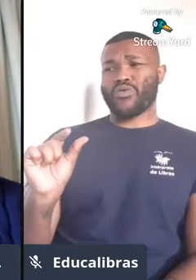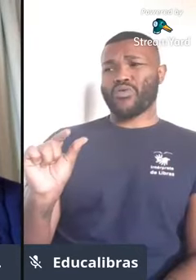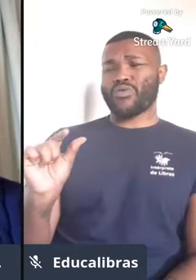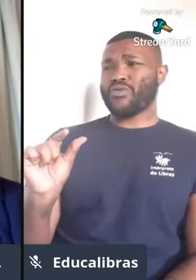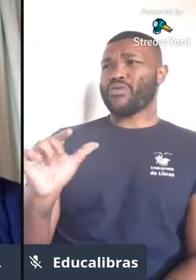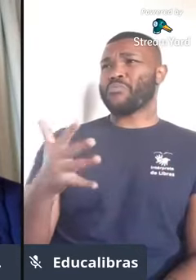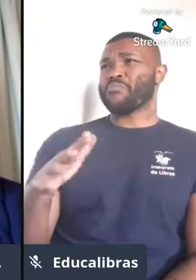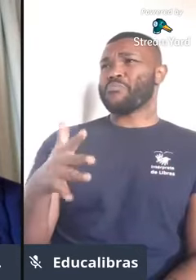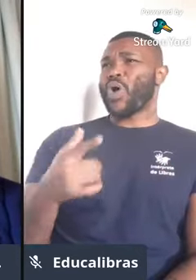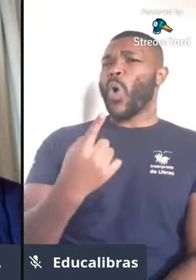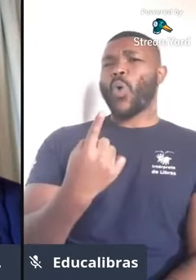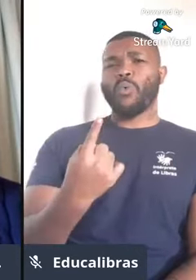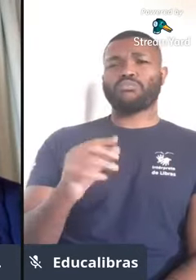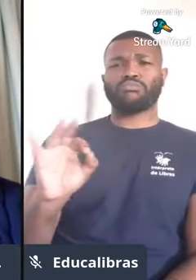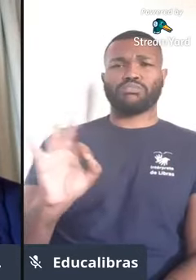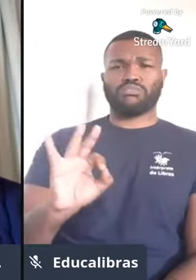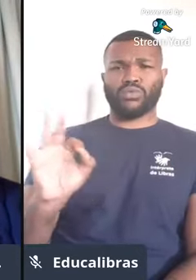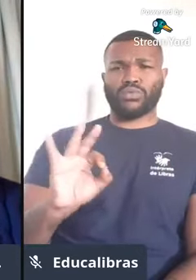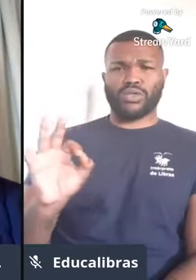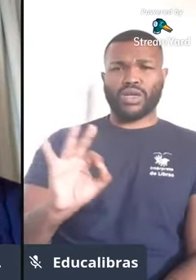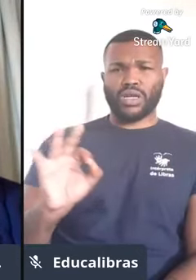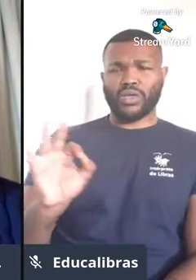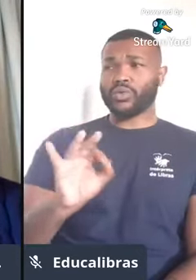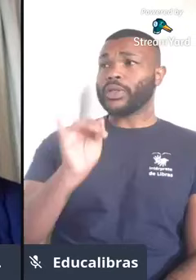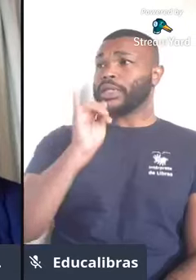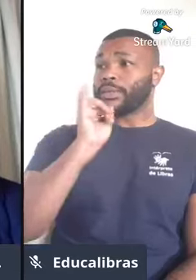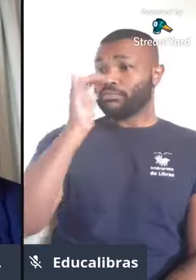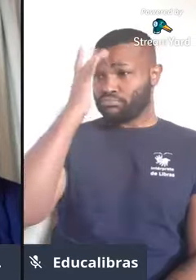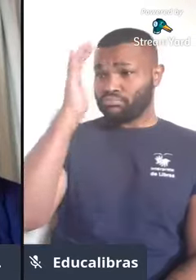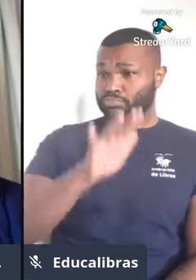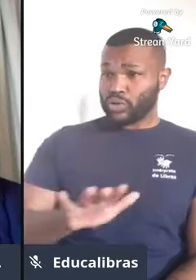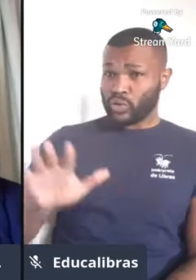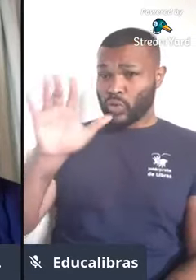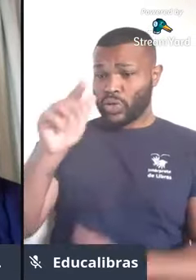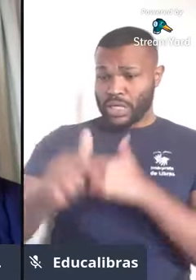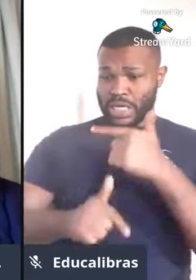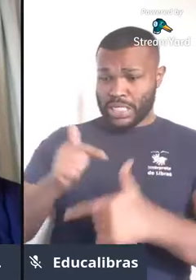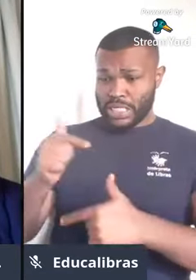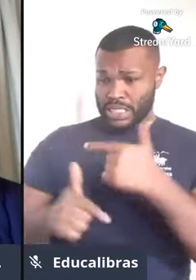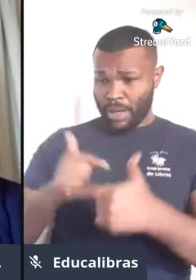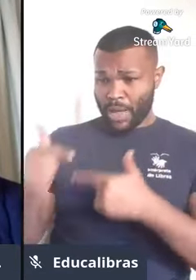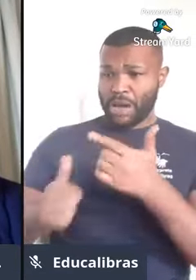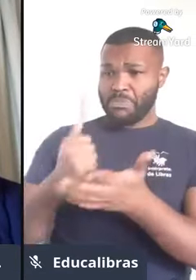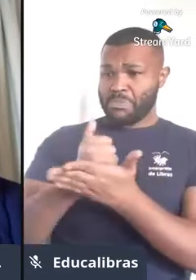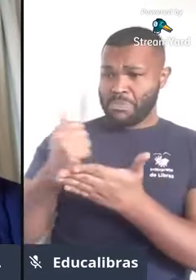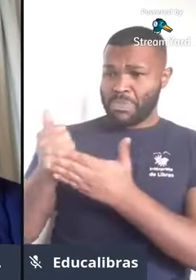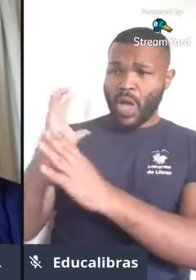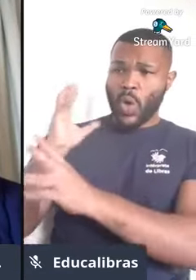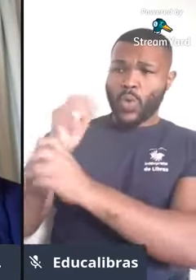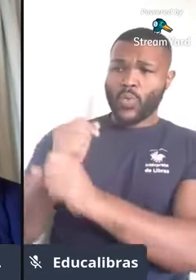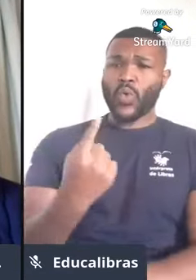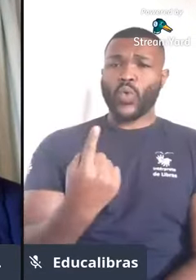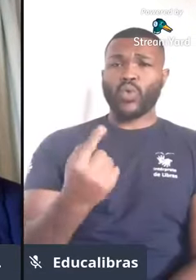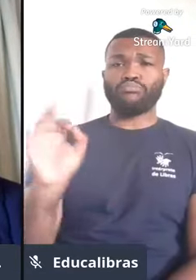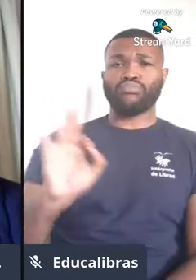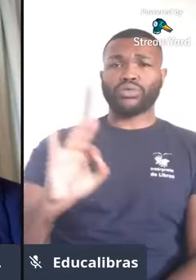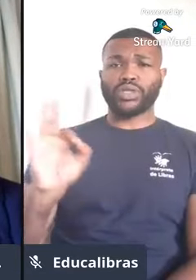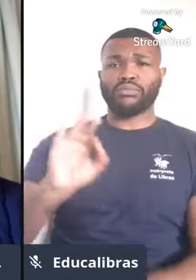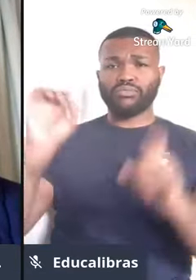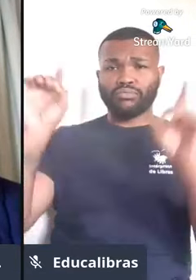de 1%, não é isso? Do total dos empregados no Brasil. E que a lei